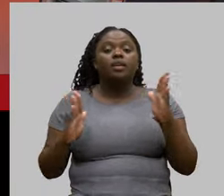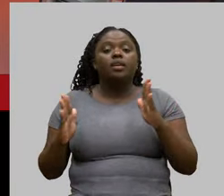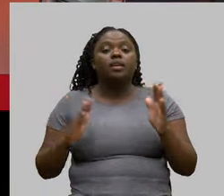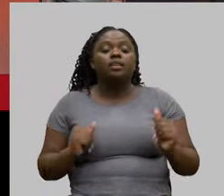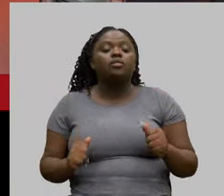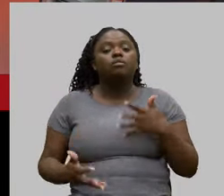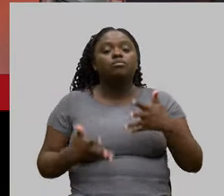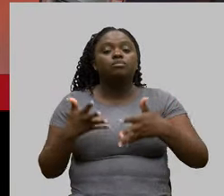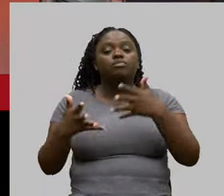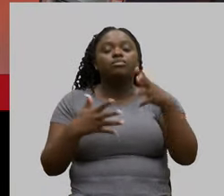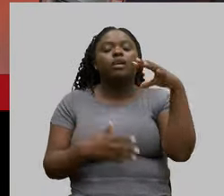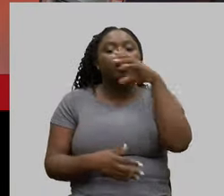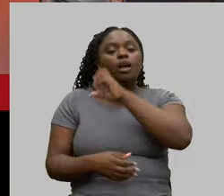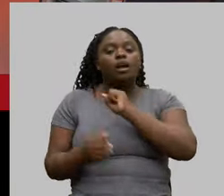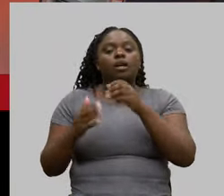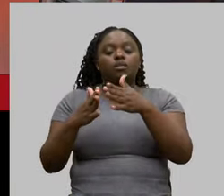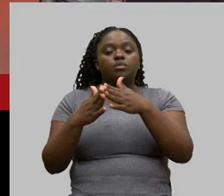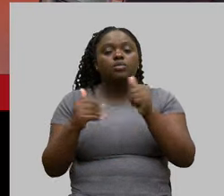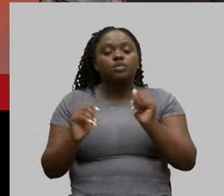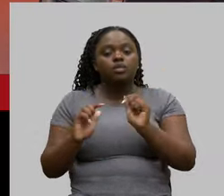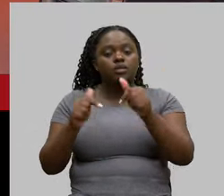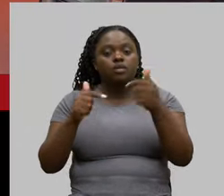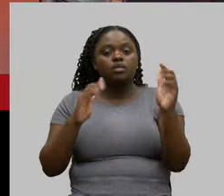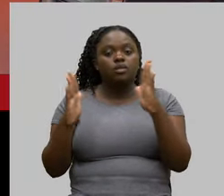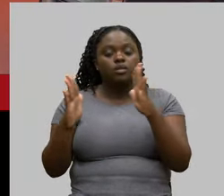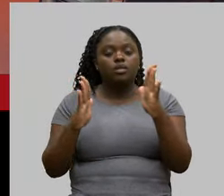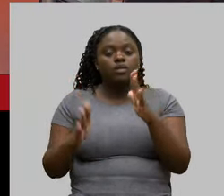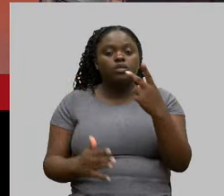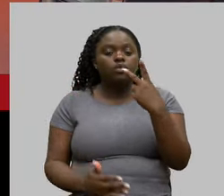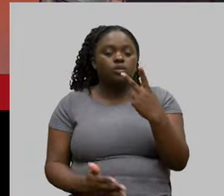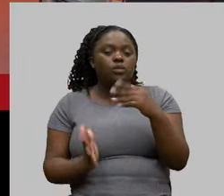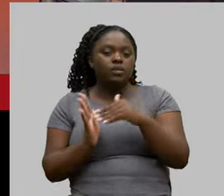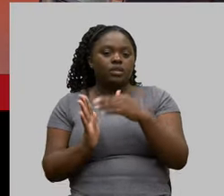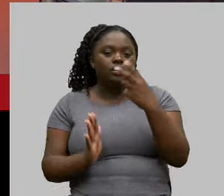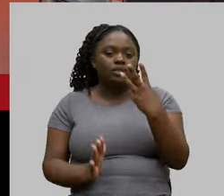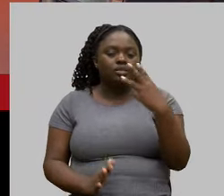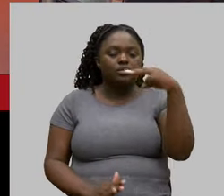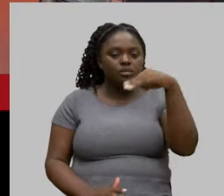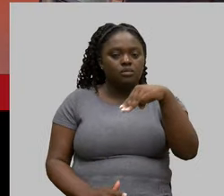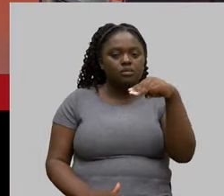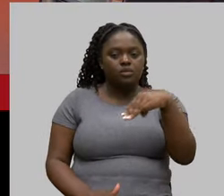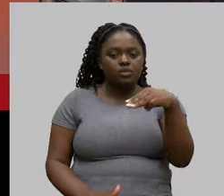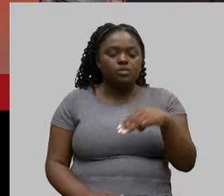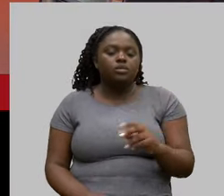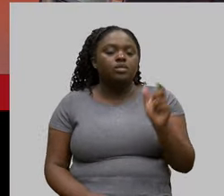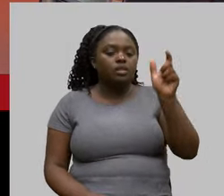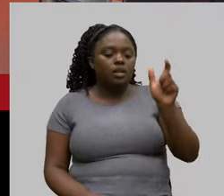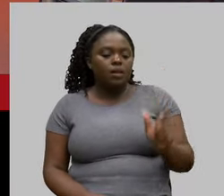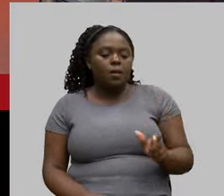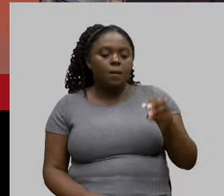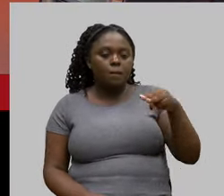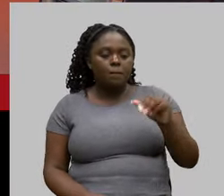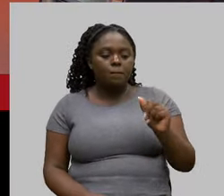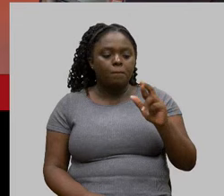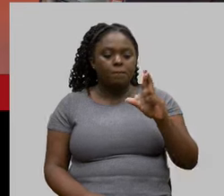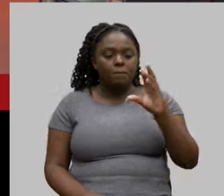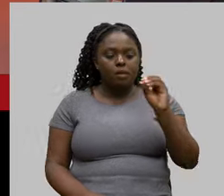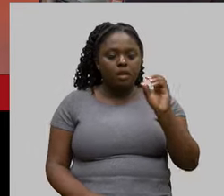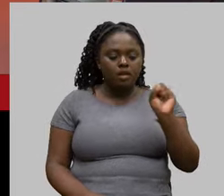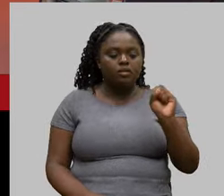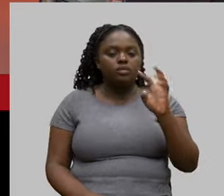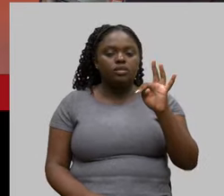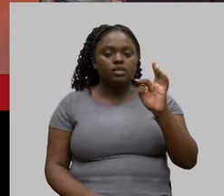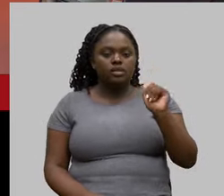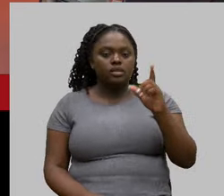saudação solicitamos que seja feito no período de 2 a 3 minutos ao Senor Marcos Tadeu de Oliveira e Brito